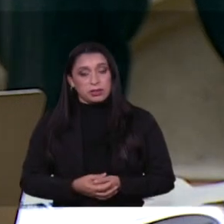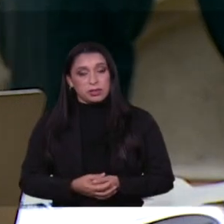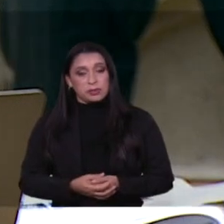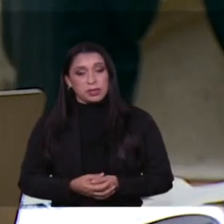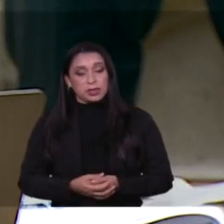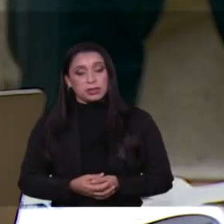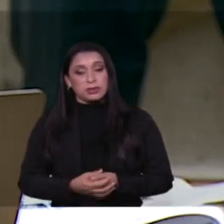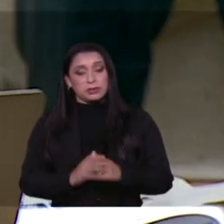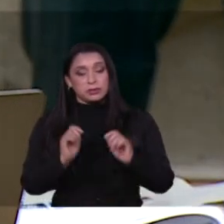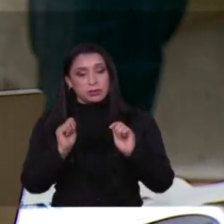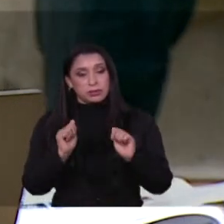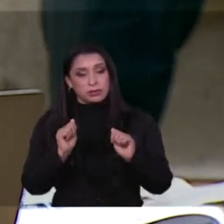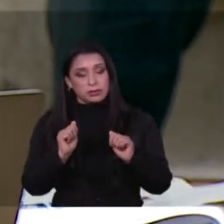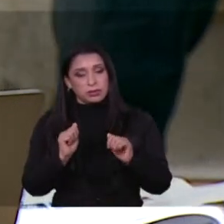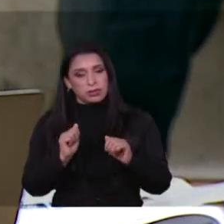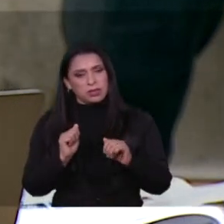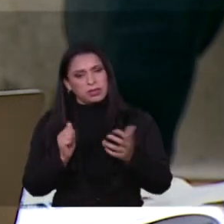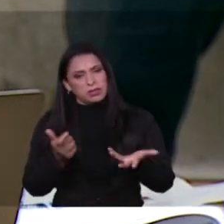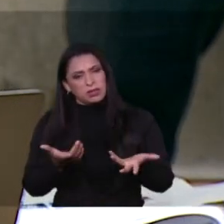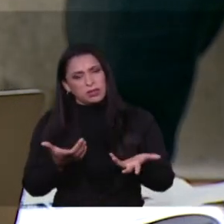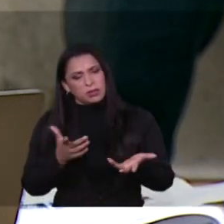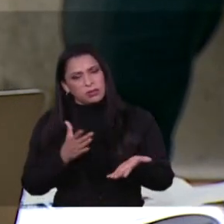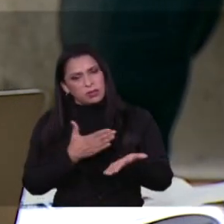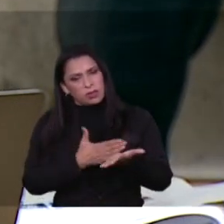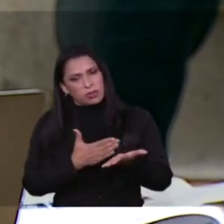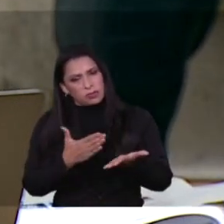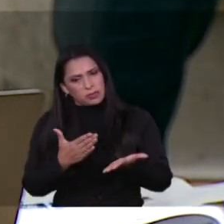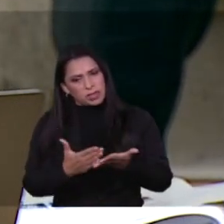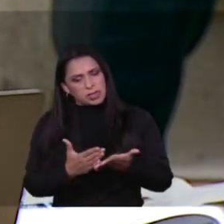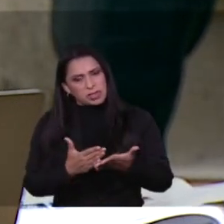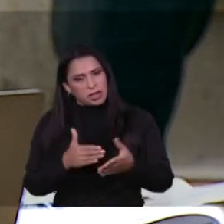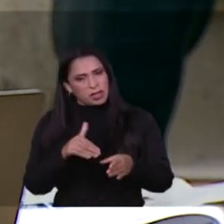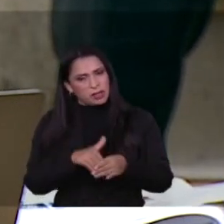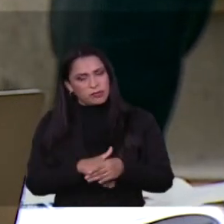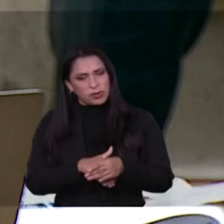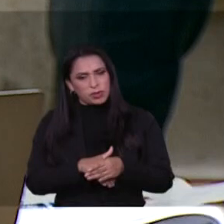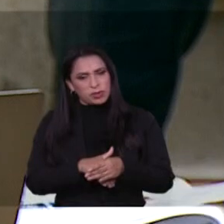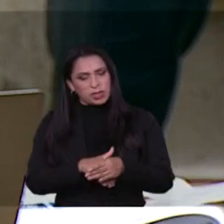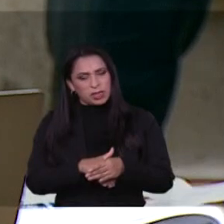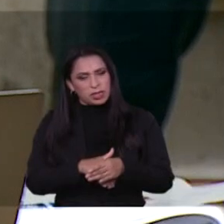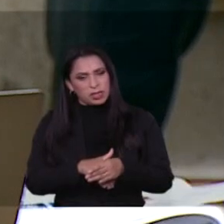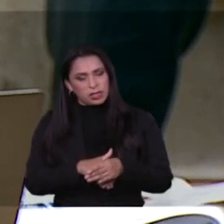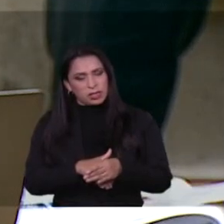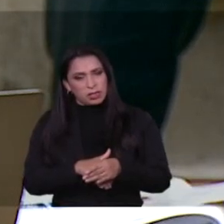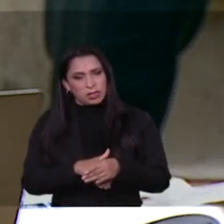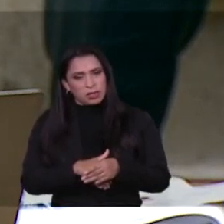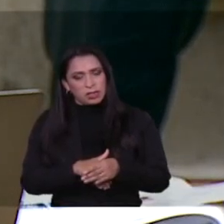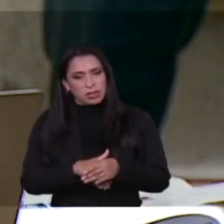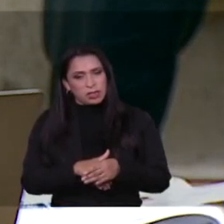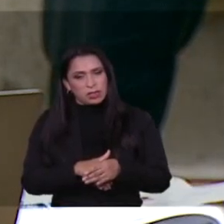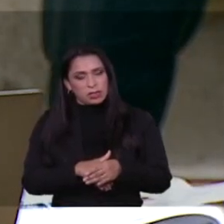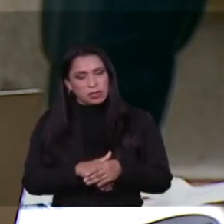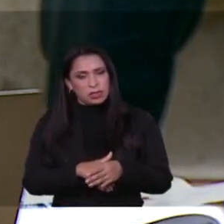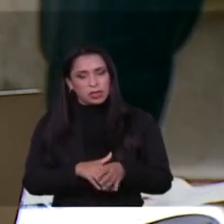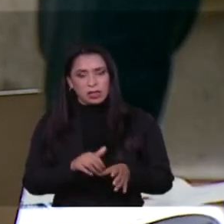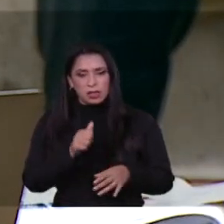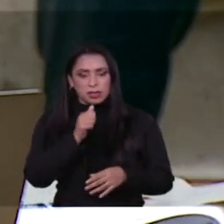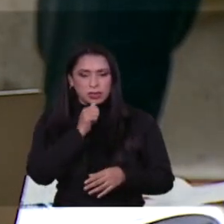e possivelmente nem seria o caso de Vossa Excelência começar a votar, mesmo que não tivéssemos decidido contrariamente.